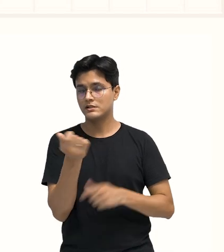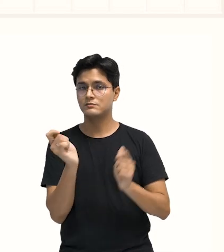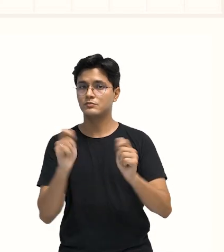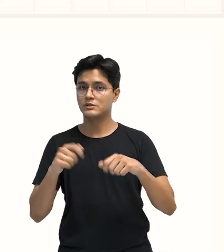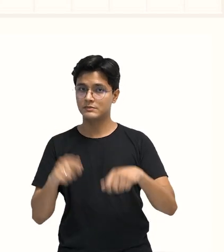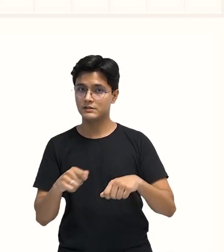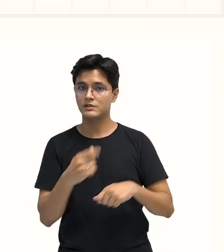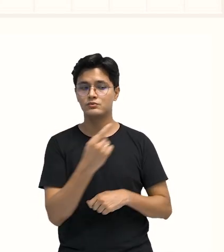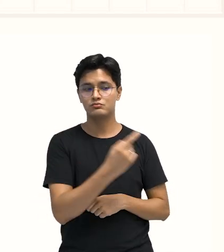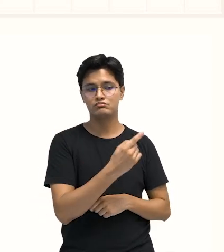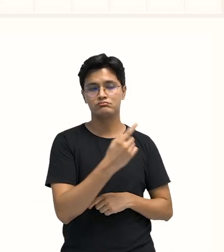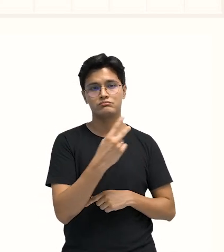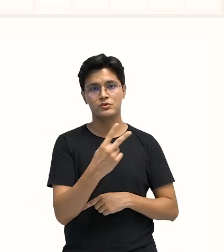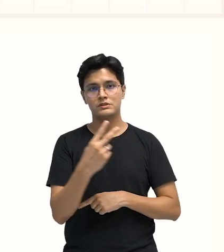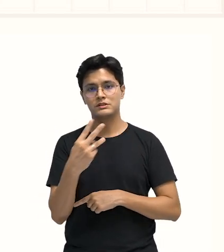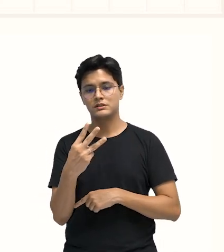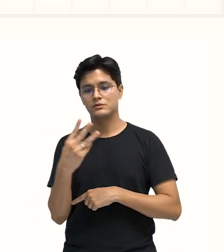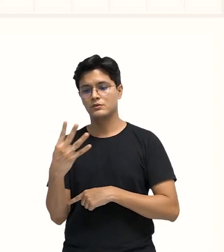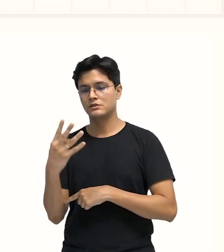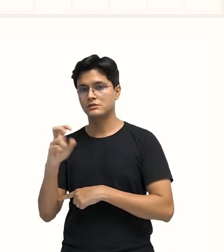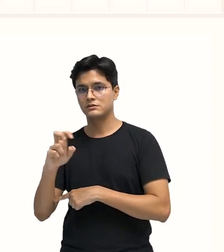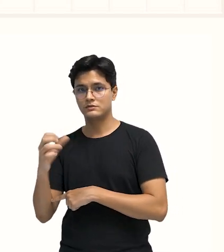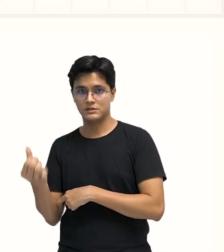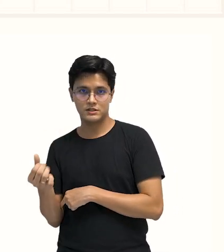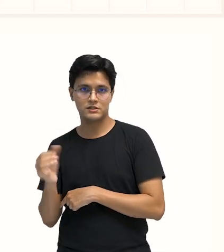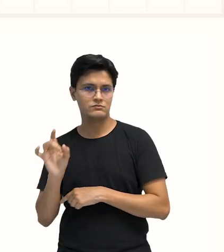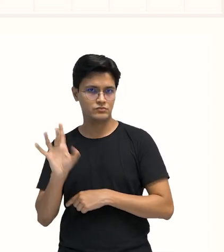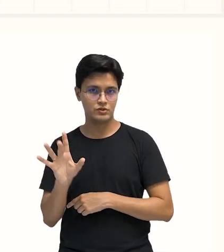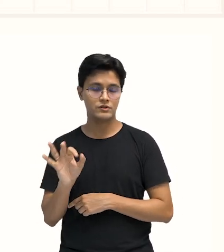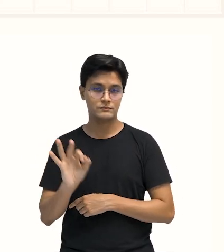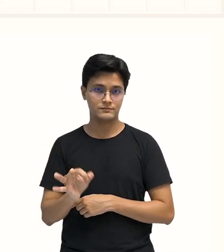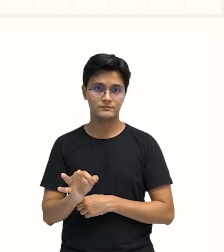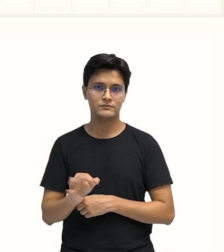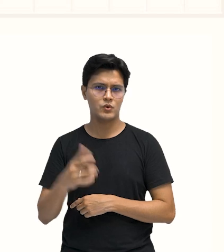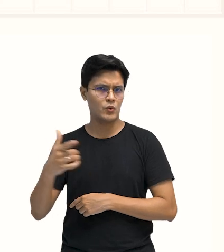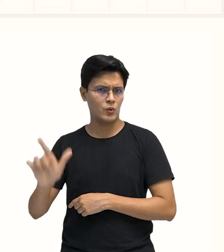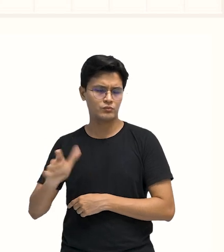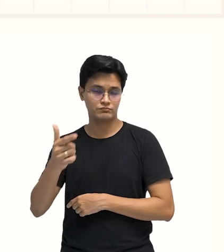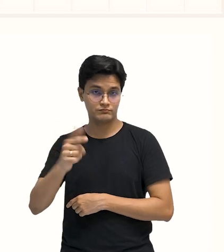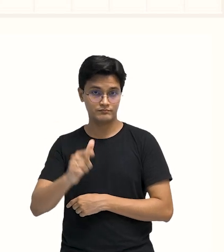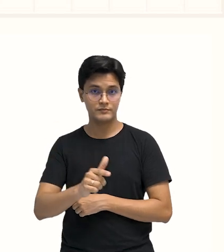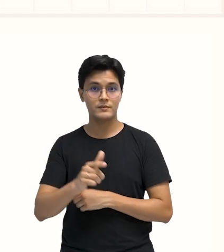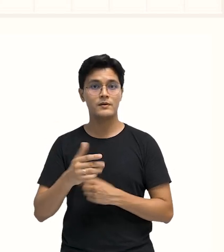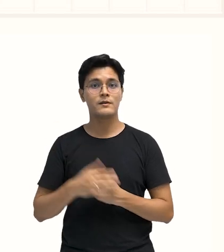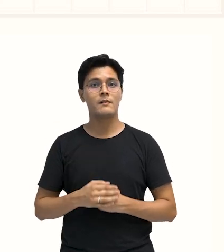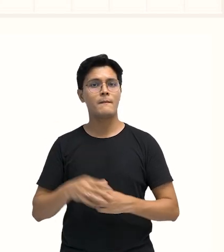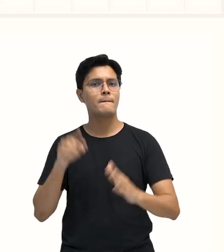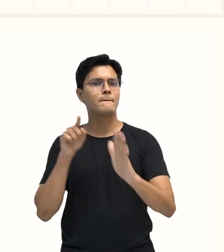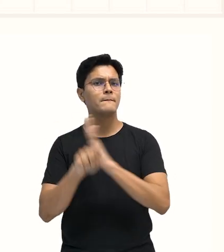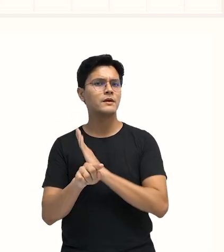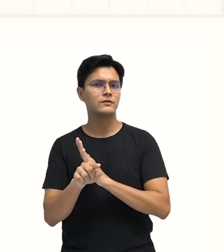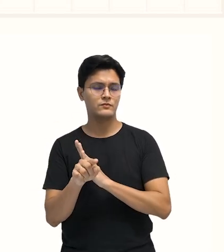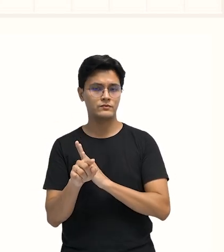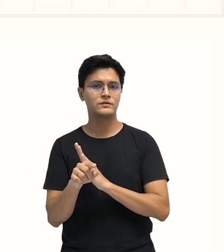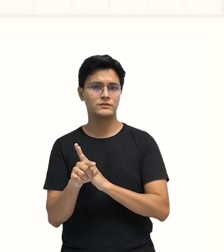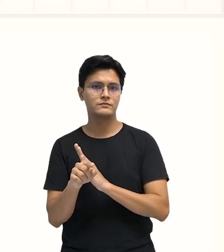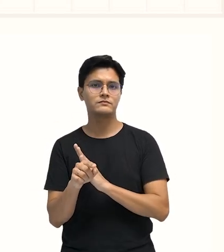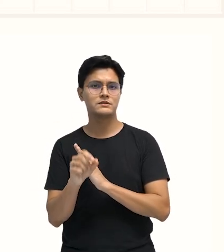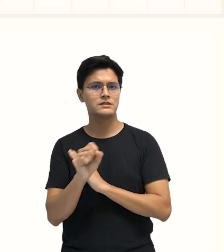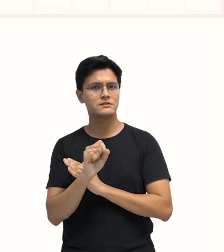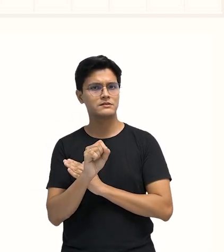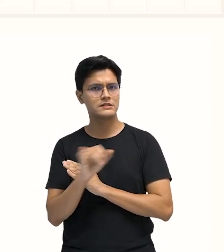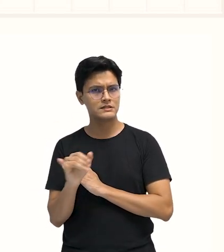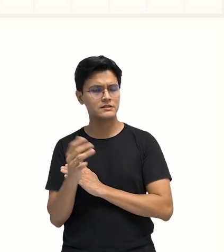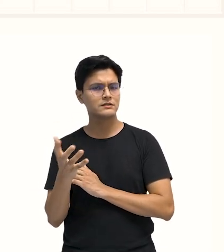Não existe outro, apenas essas 6. Tá? Pergunto a você, eu vou criar aqui um